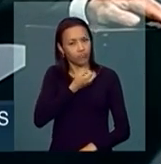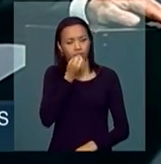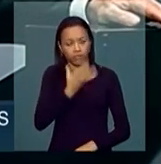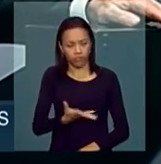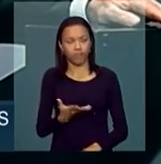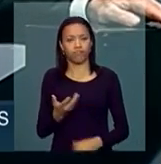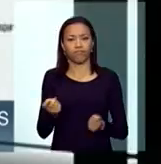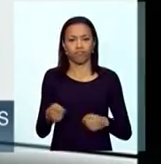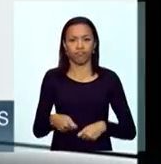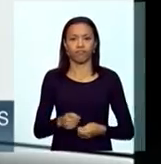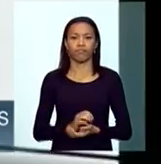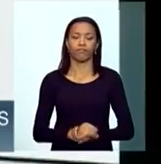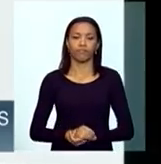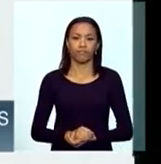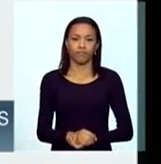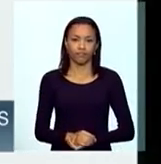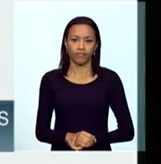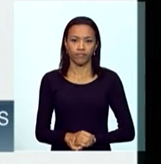Vamos.